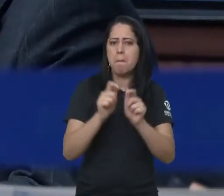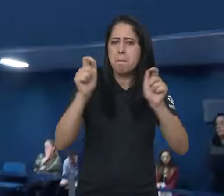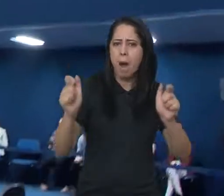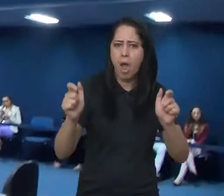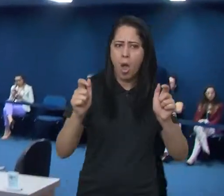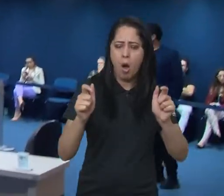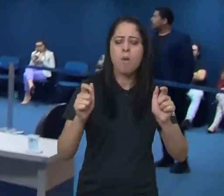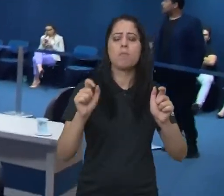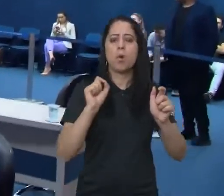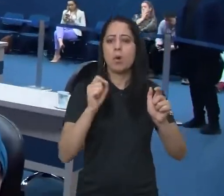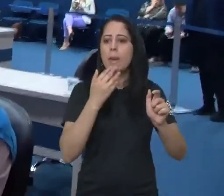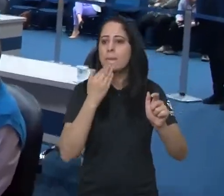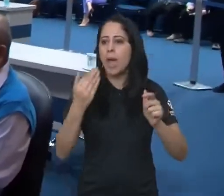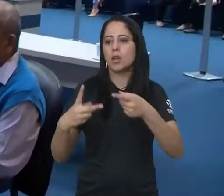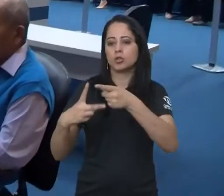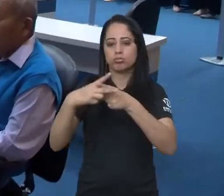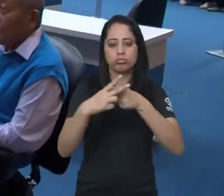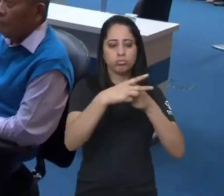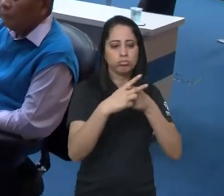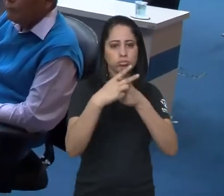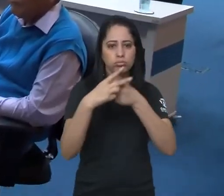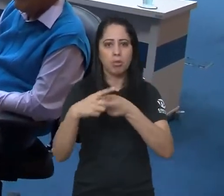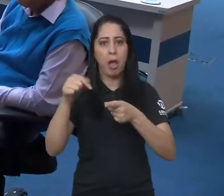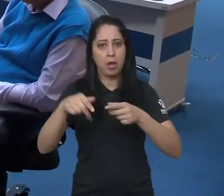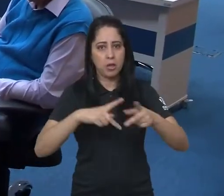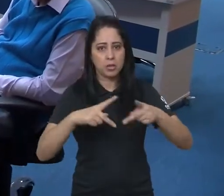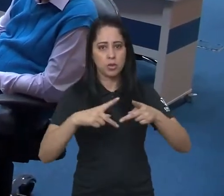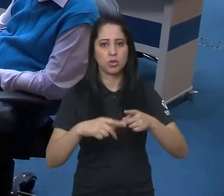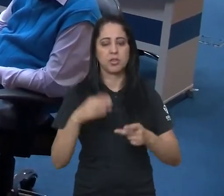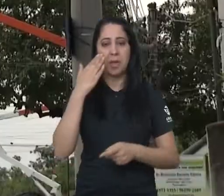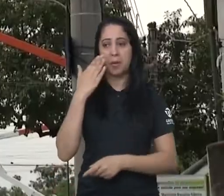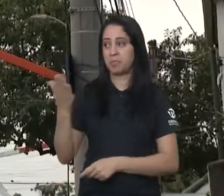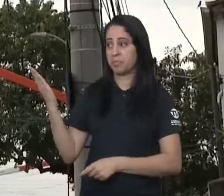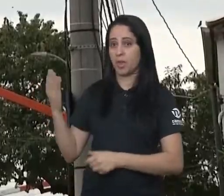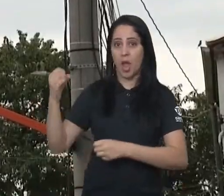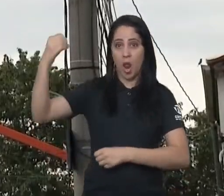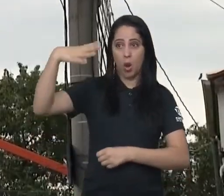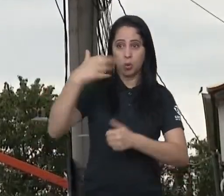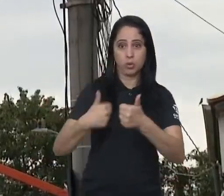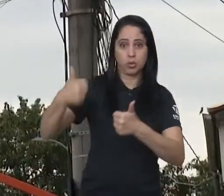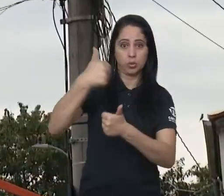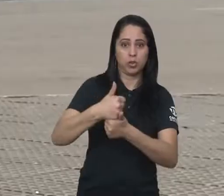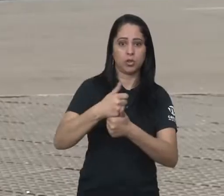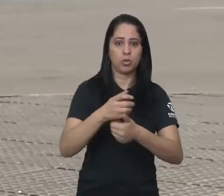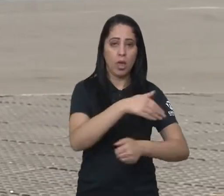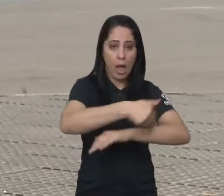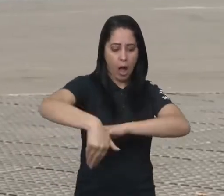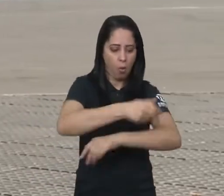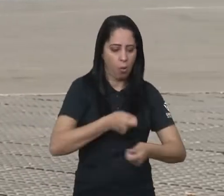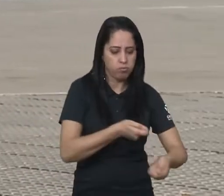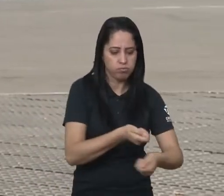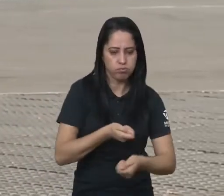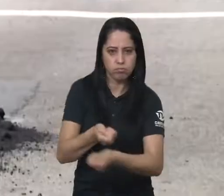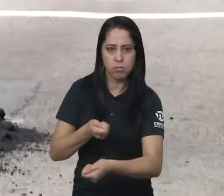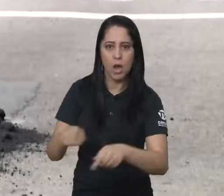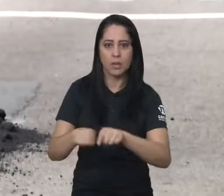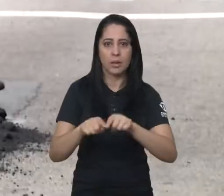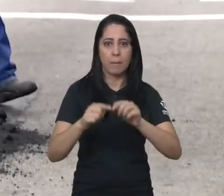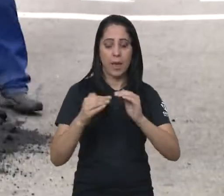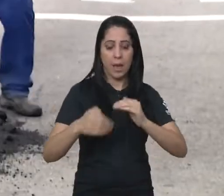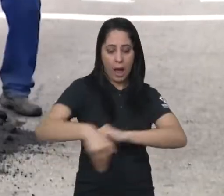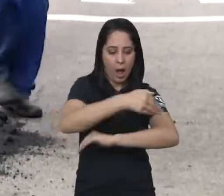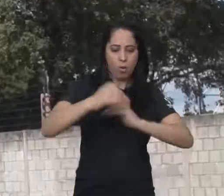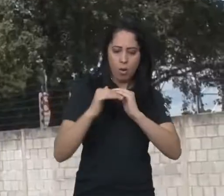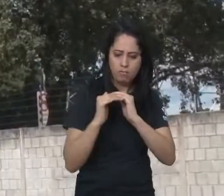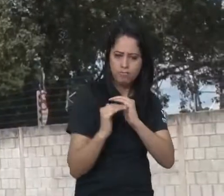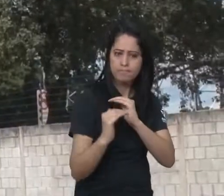indicações, a maior parte com pedidos de manutenção para a cidade, como troca de lâmpadas, limpeza pública,